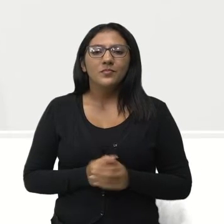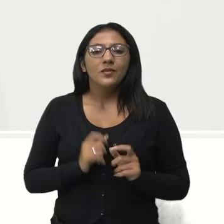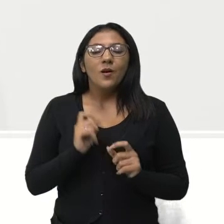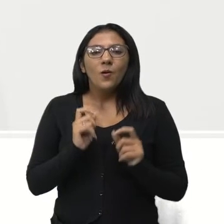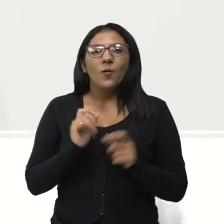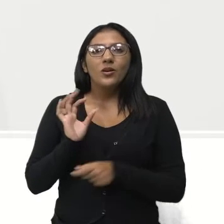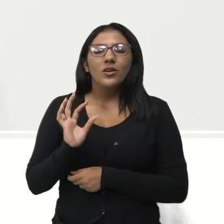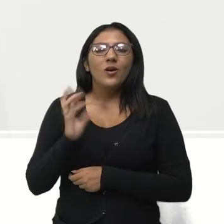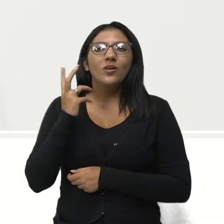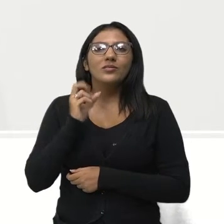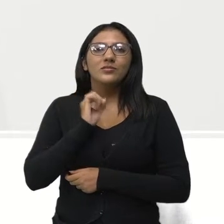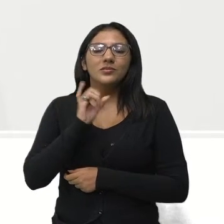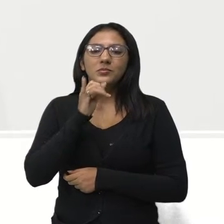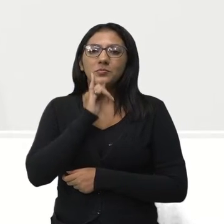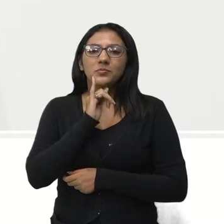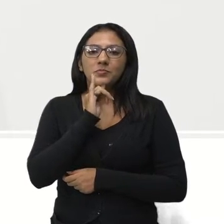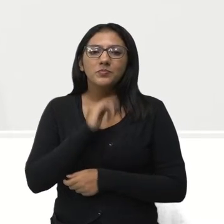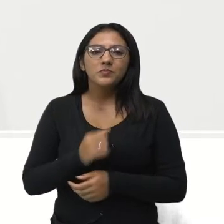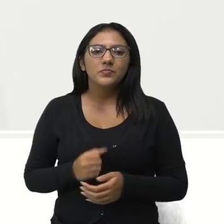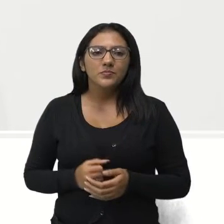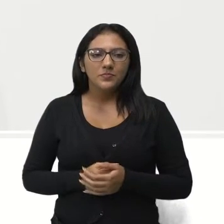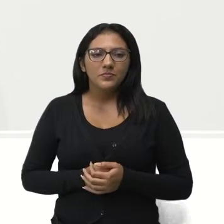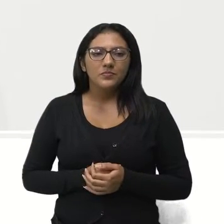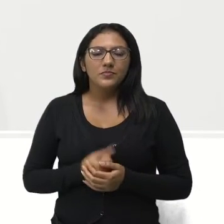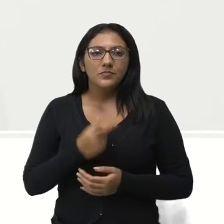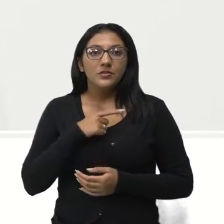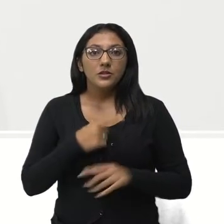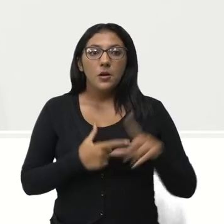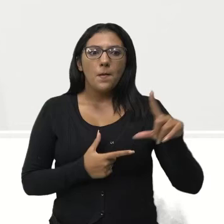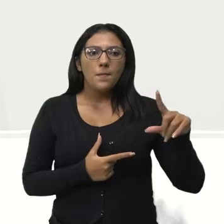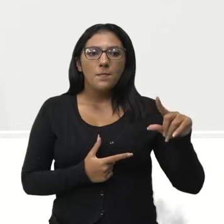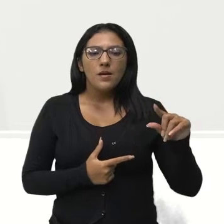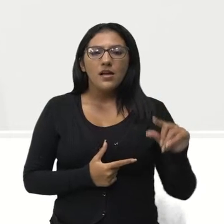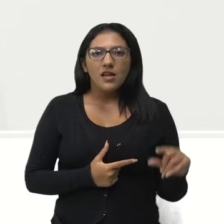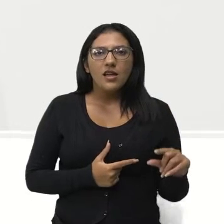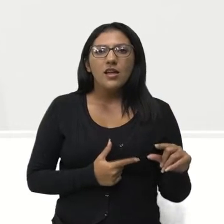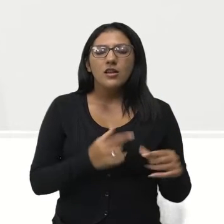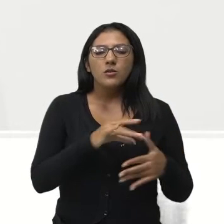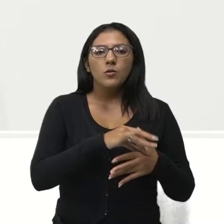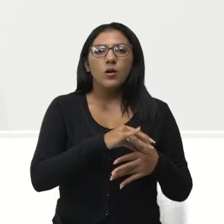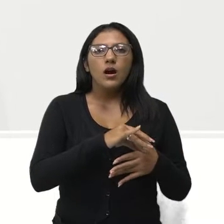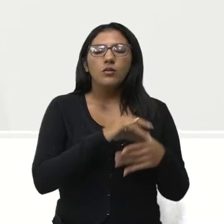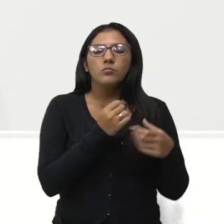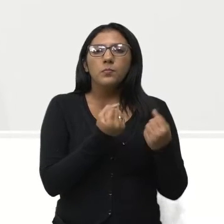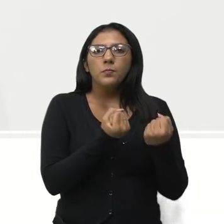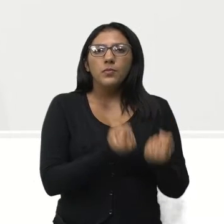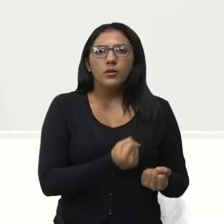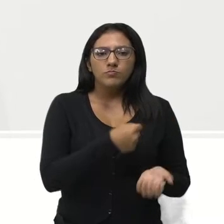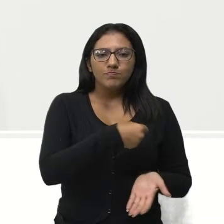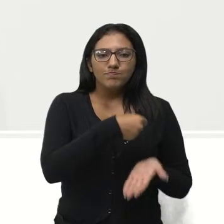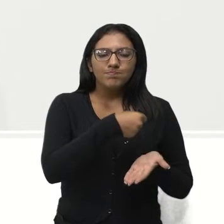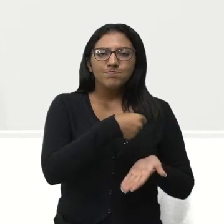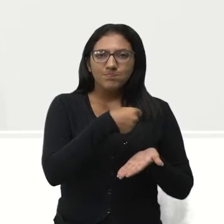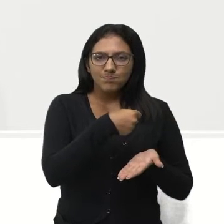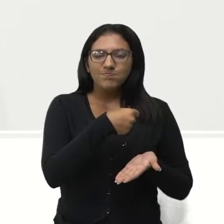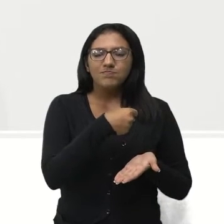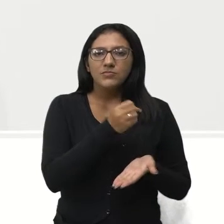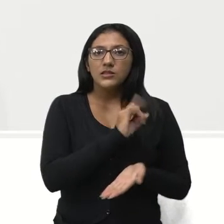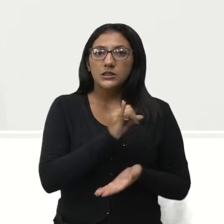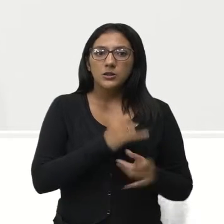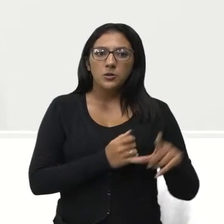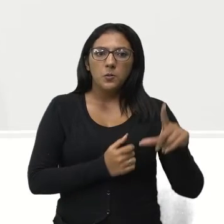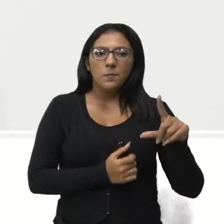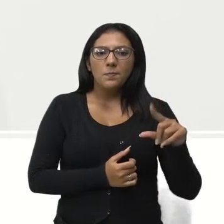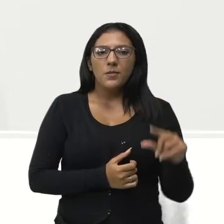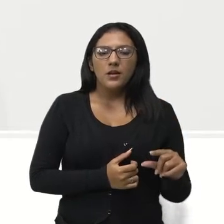eu diminuir a quantidade de carne aqui, né? Se eu diminuir a minha quantidade de